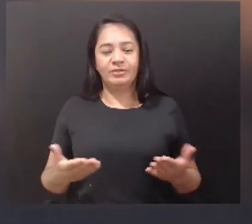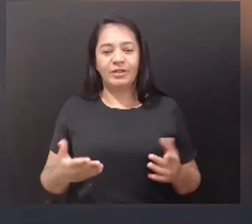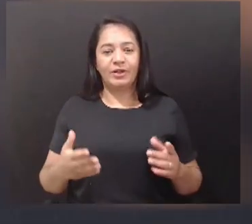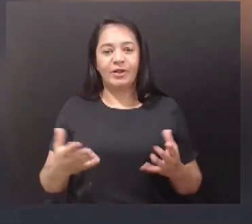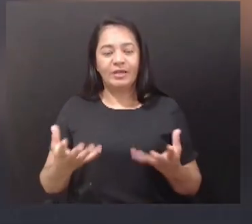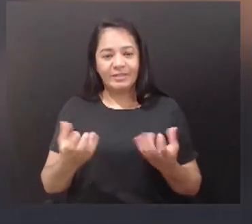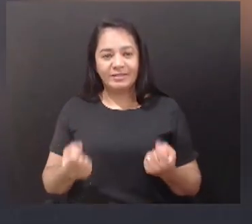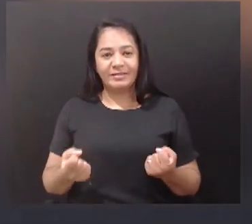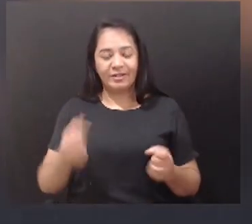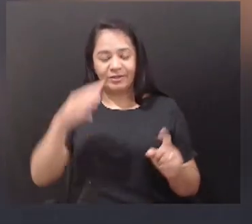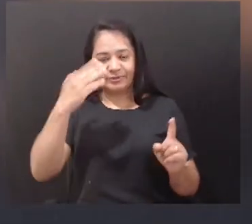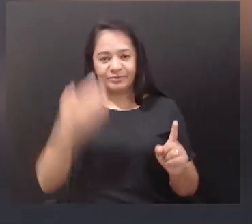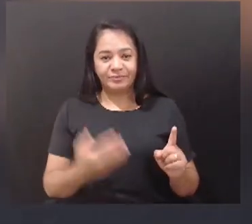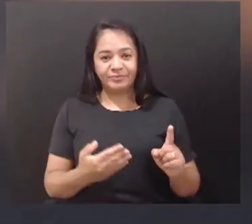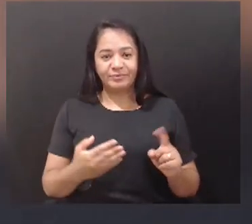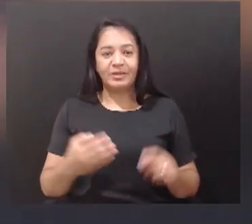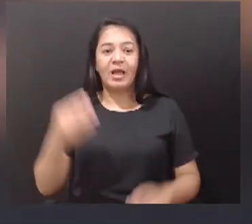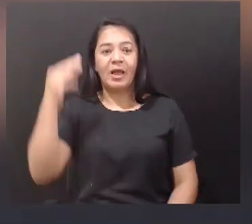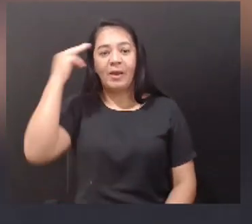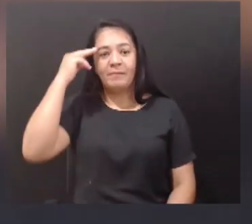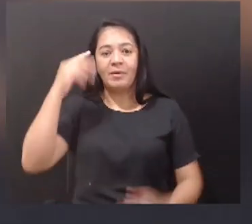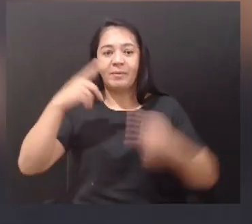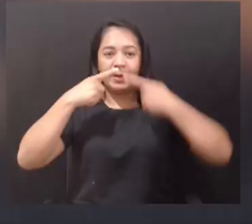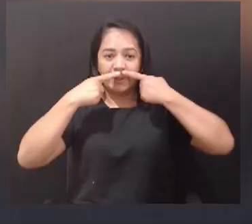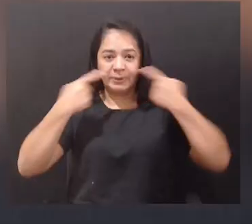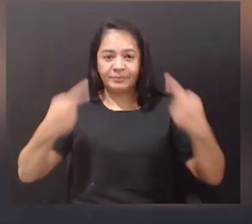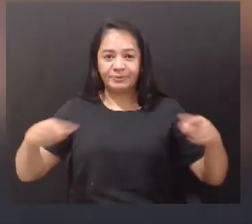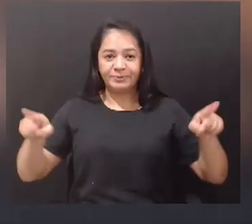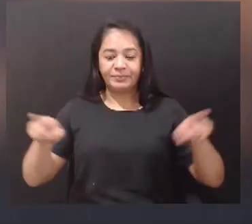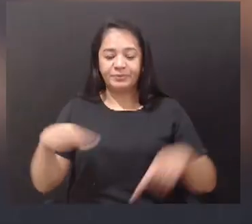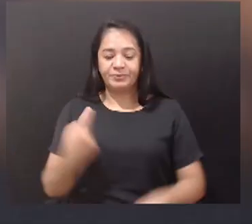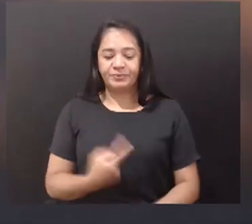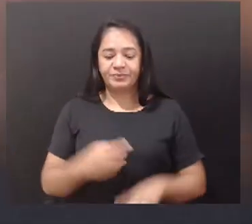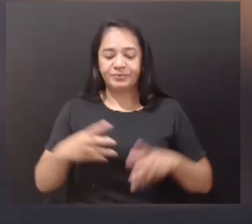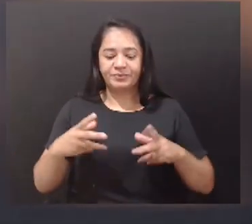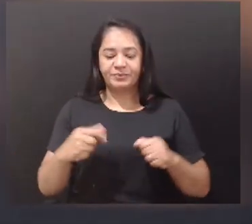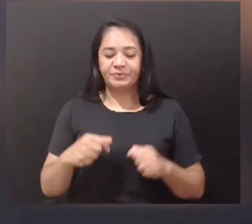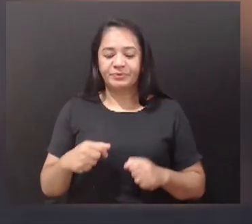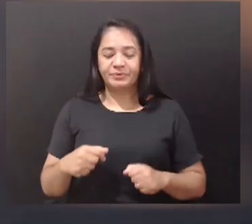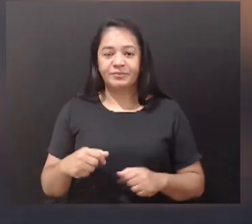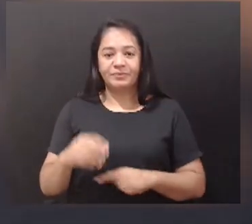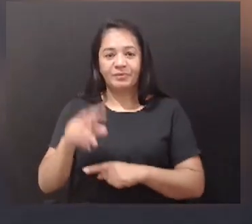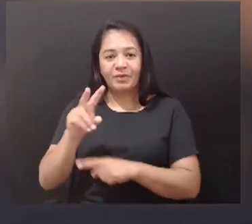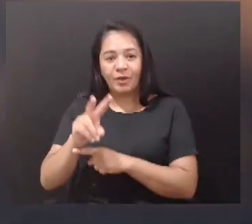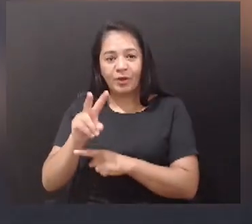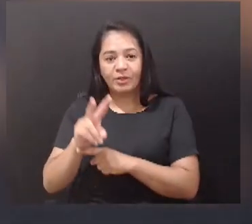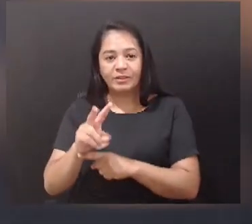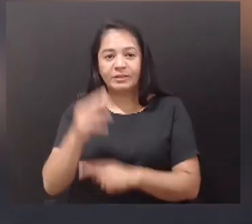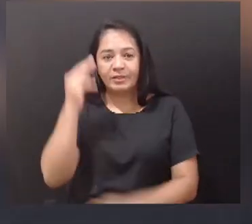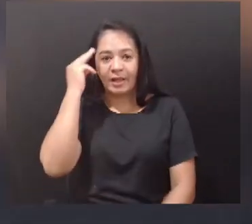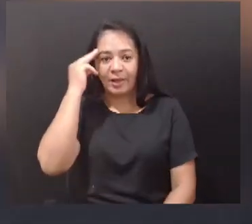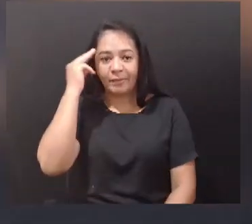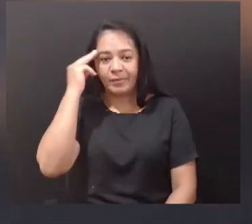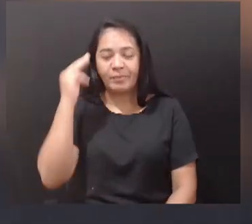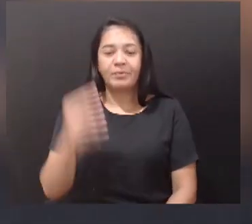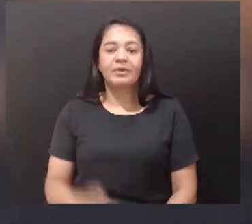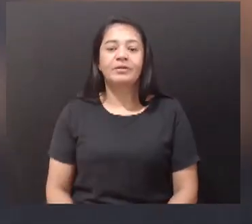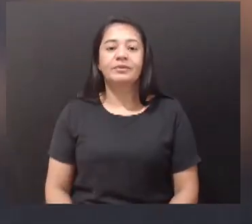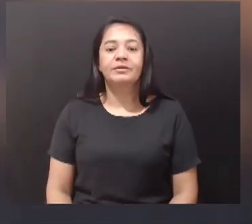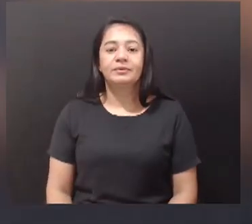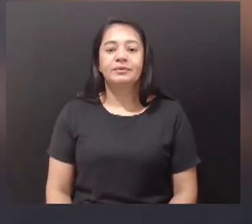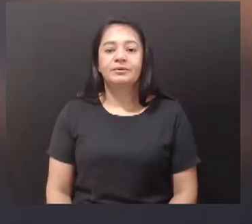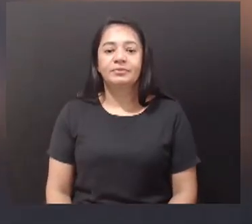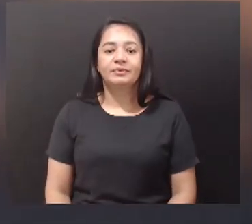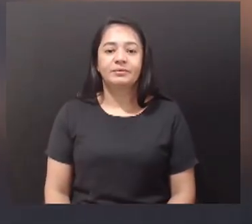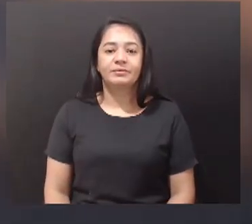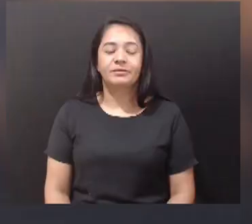Antônio Carlos Gomes, né? Eu acho que todos nós somos guardiões dessa memória de Carlos Gomes e dessa